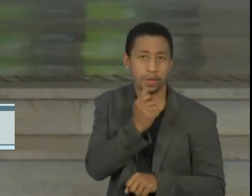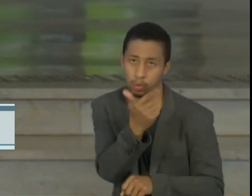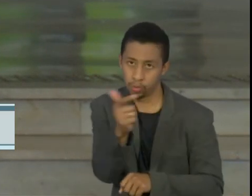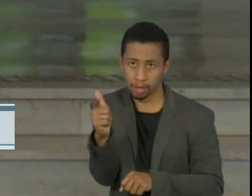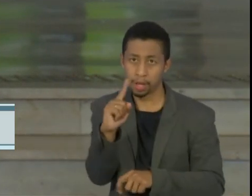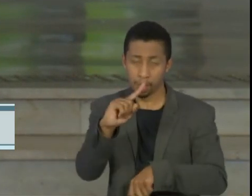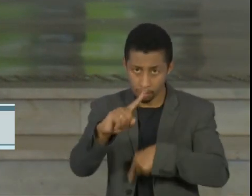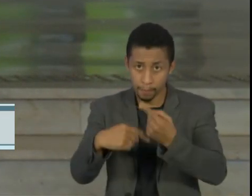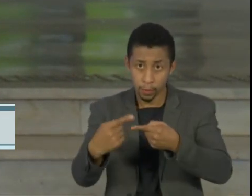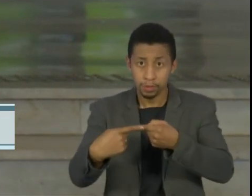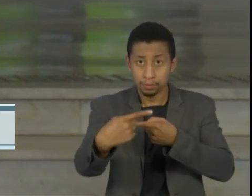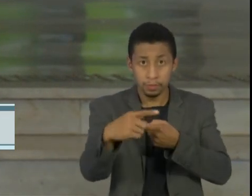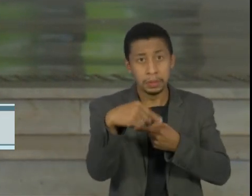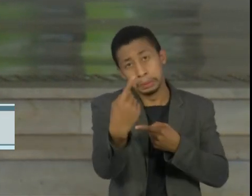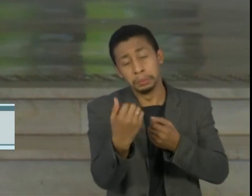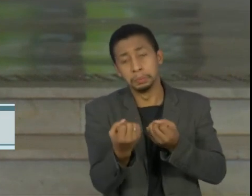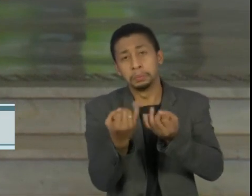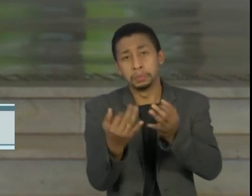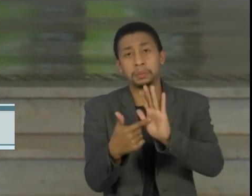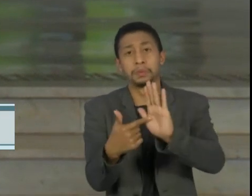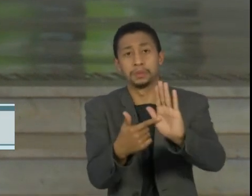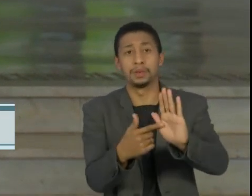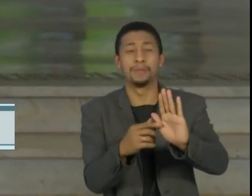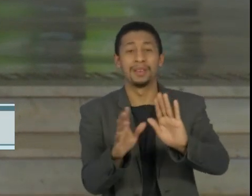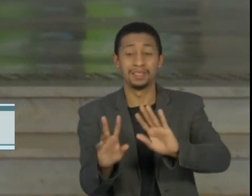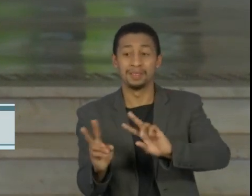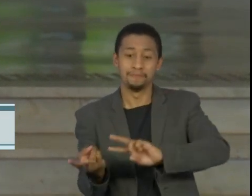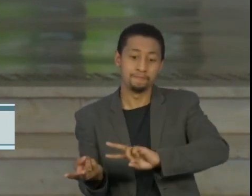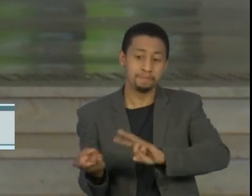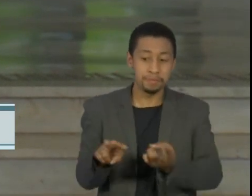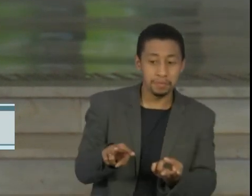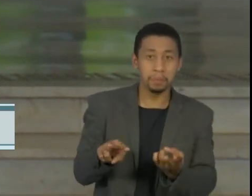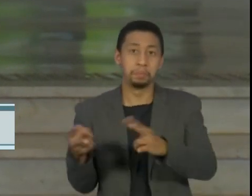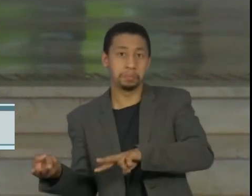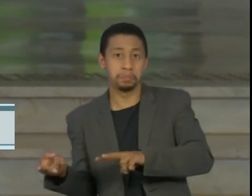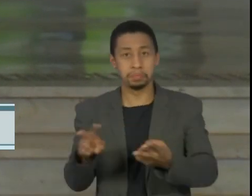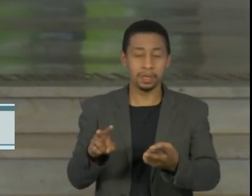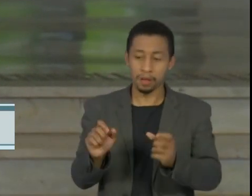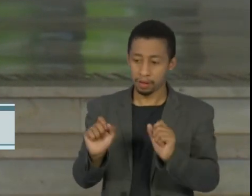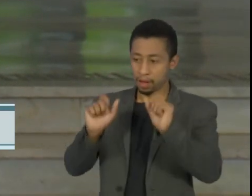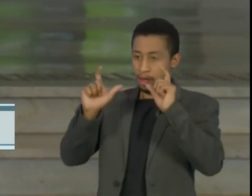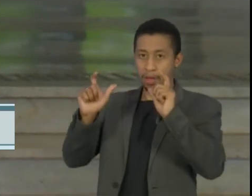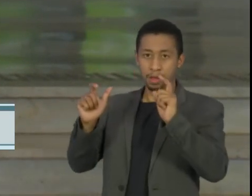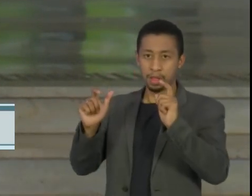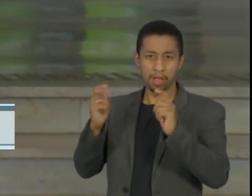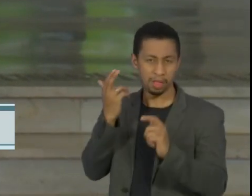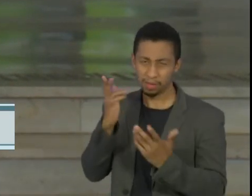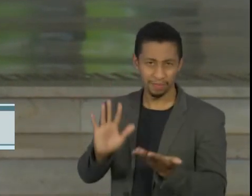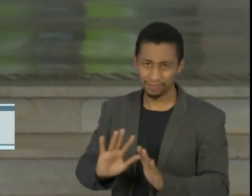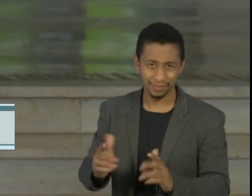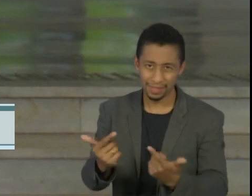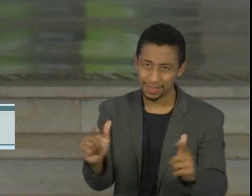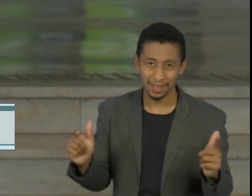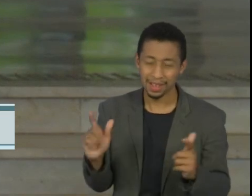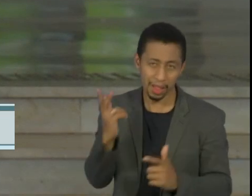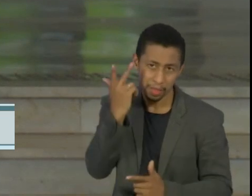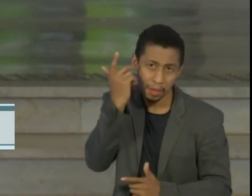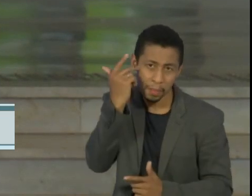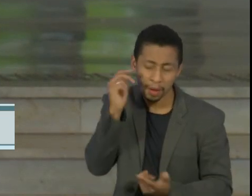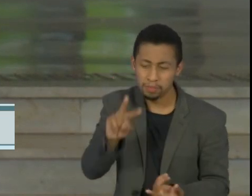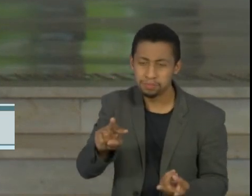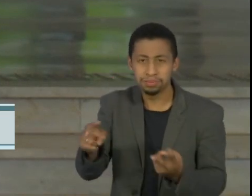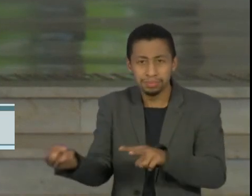que a gente enviou para o interior. Mas nada de assustador e fora do normal, daquilo que é feito com